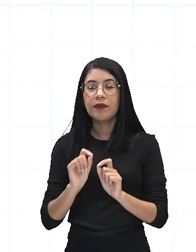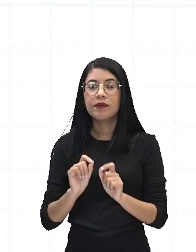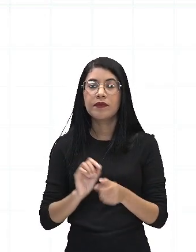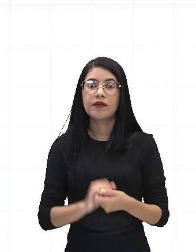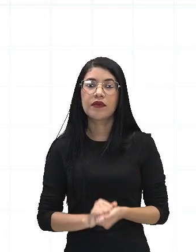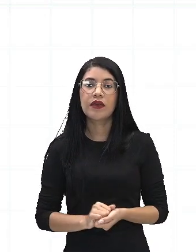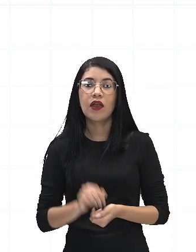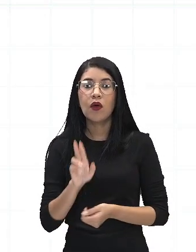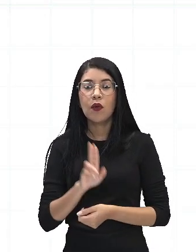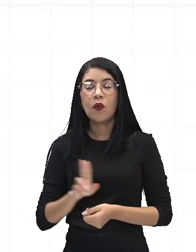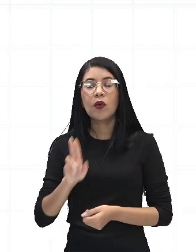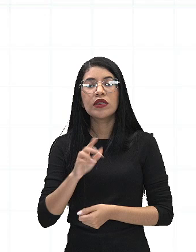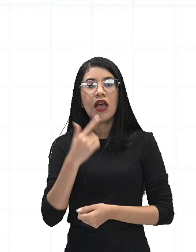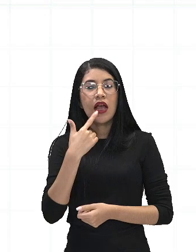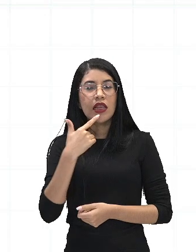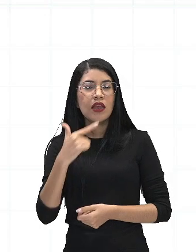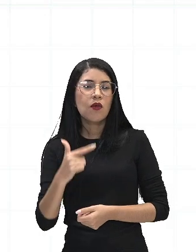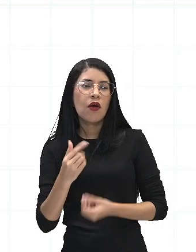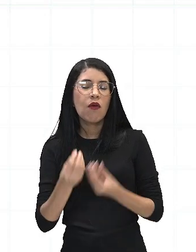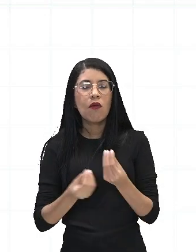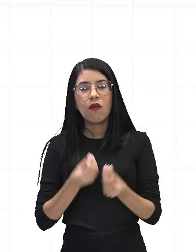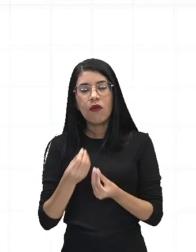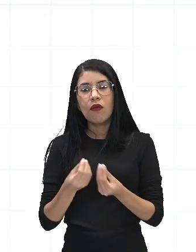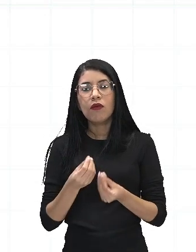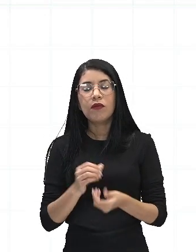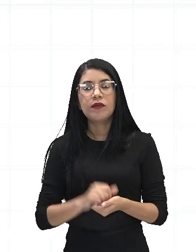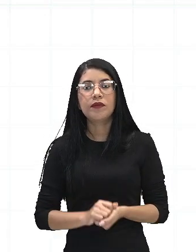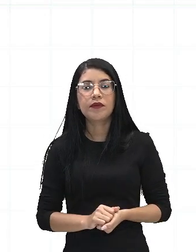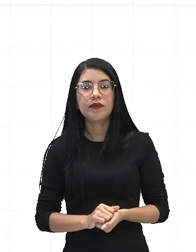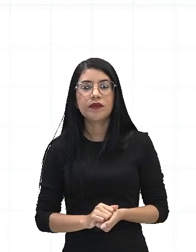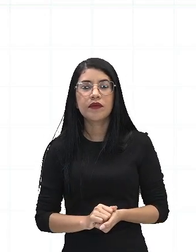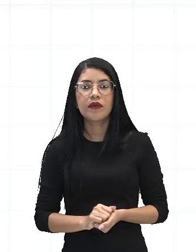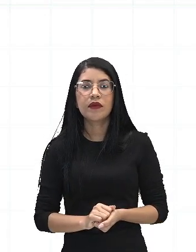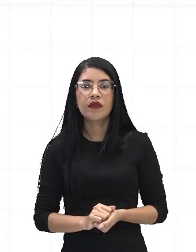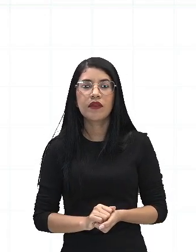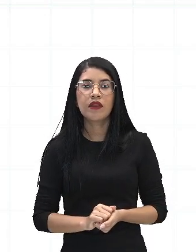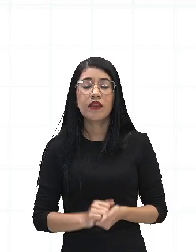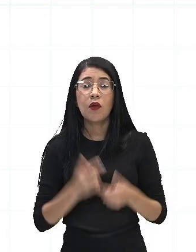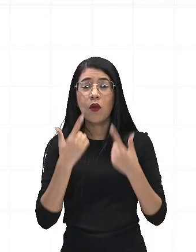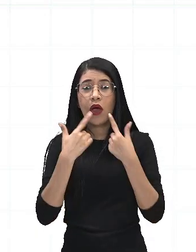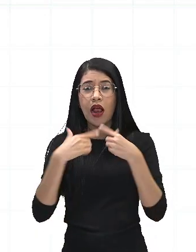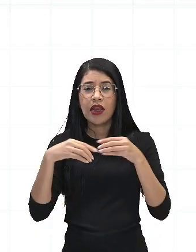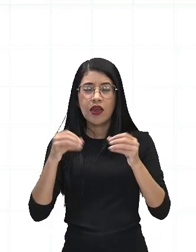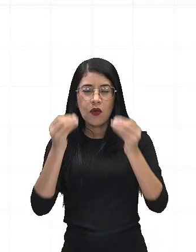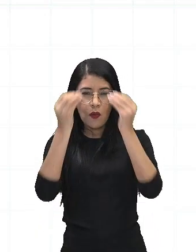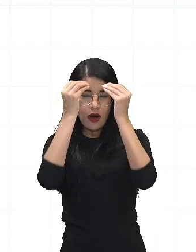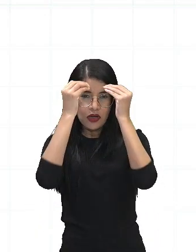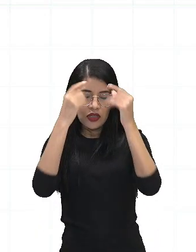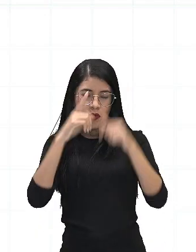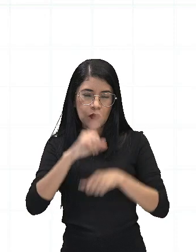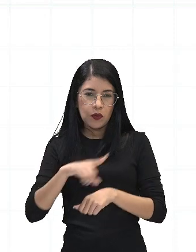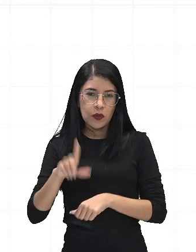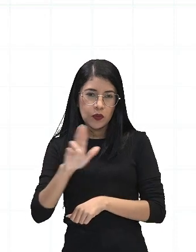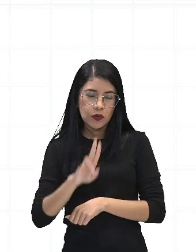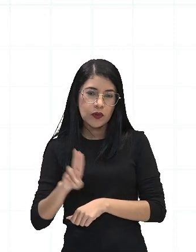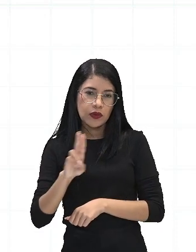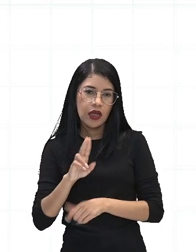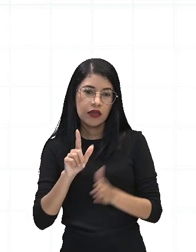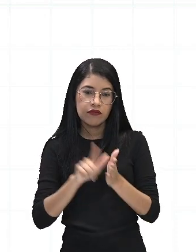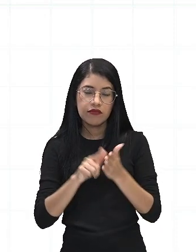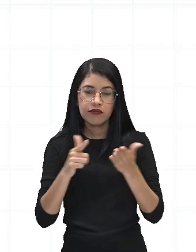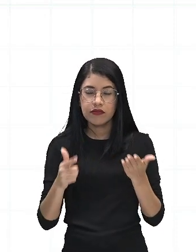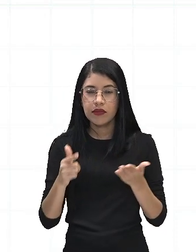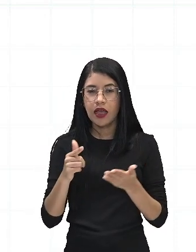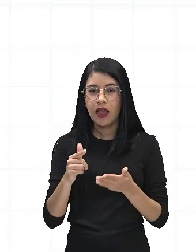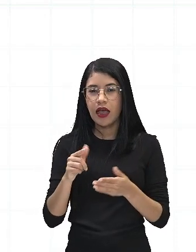ao uso da língua, certo? Então, qual é o uso, qual linguagem o meio jornalístico